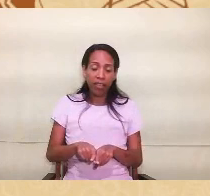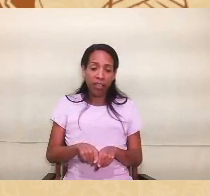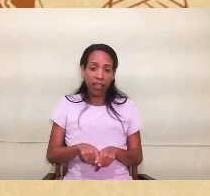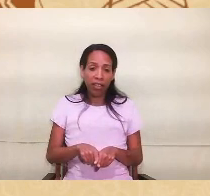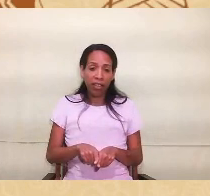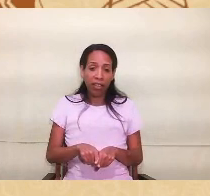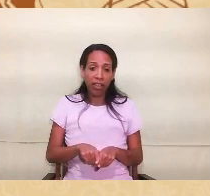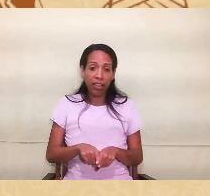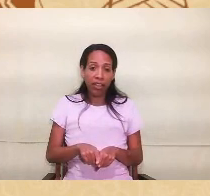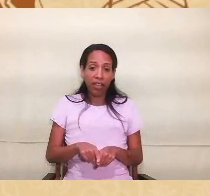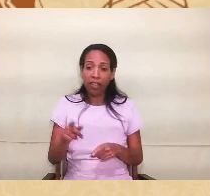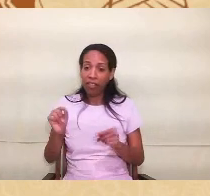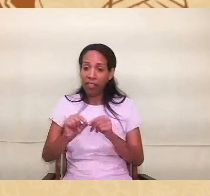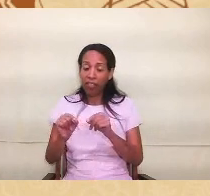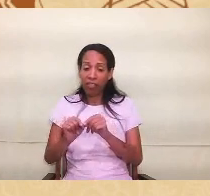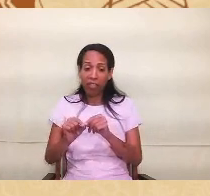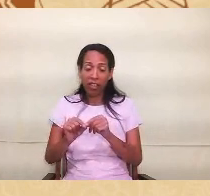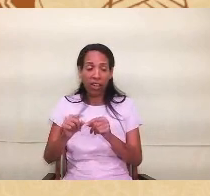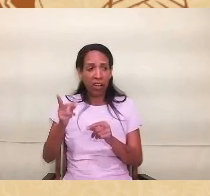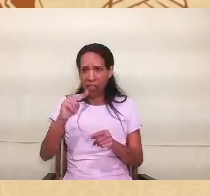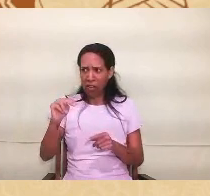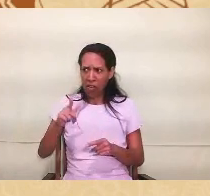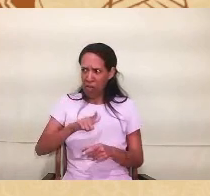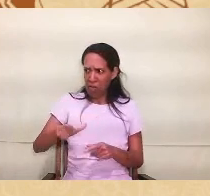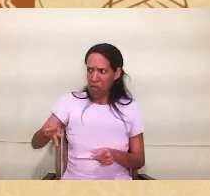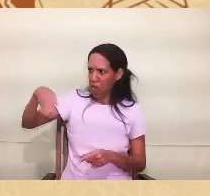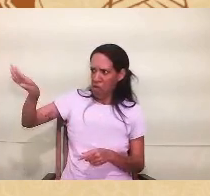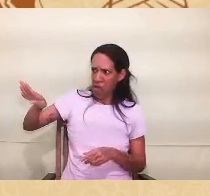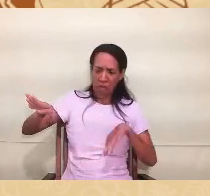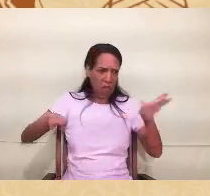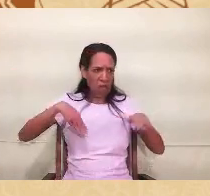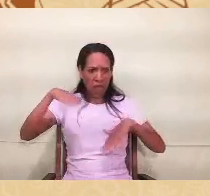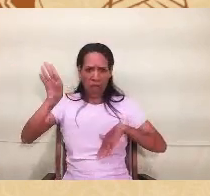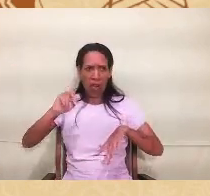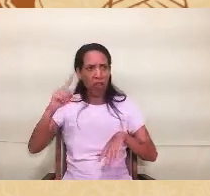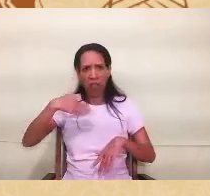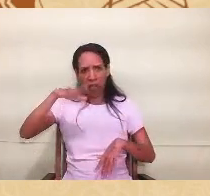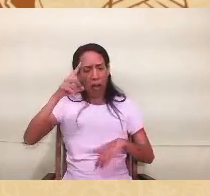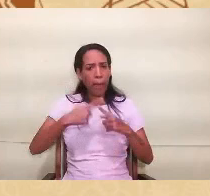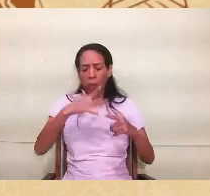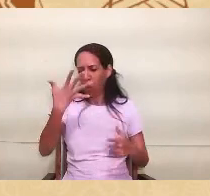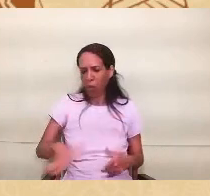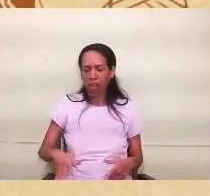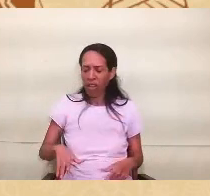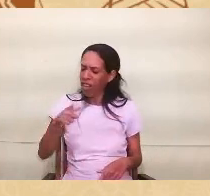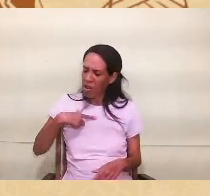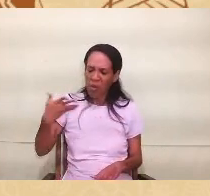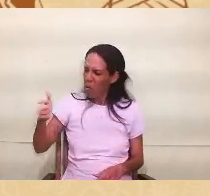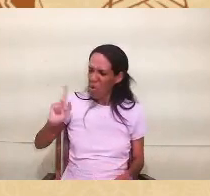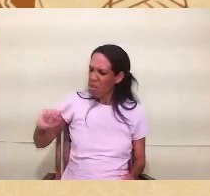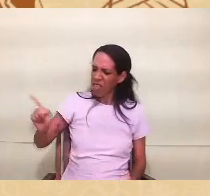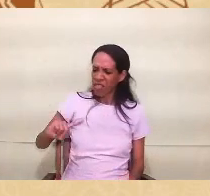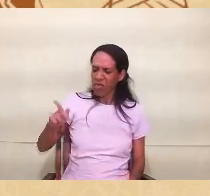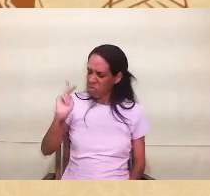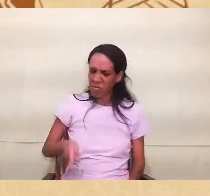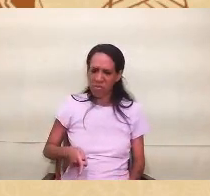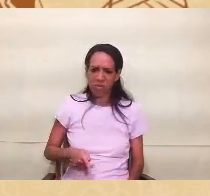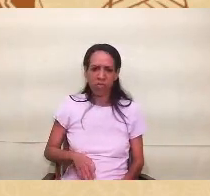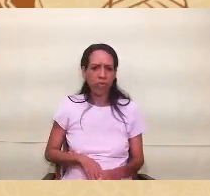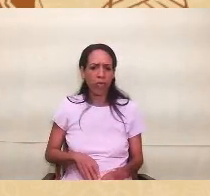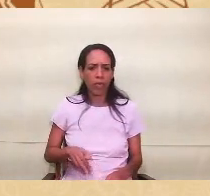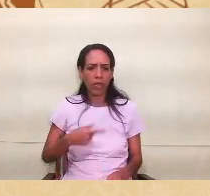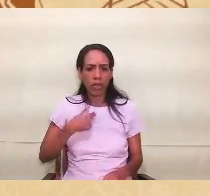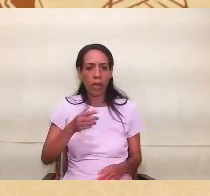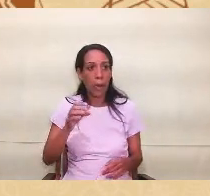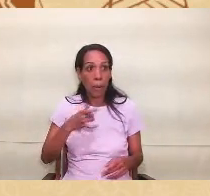Vai pegar isso aqui para mim, ninguém vai, mas ninguém vai mesmo. Mas não vai porque não quer mesmo, não vai de propósito, não vai por pirra. Mesmo